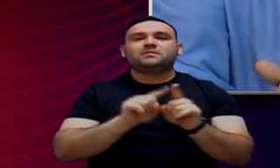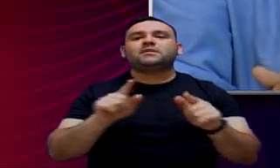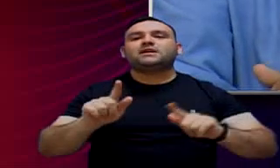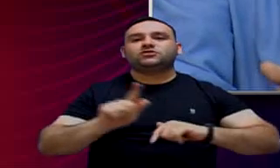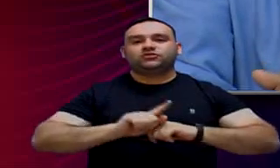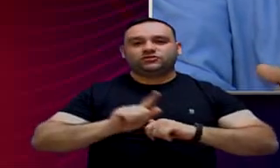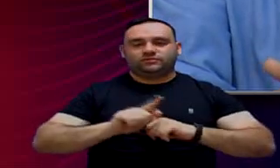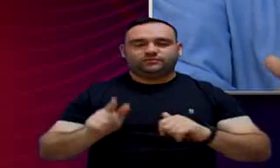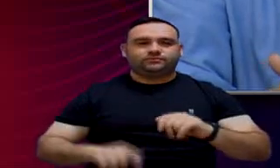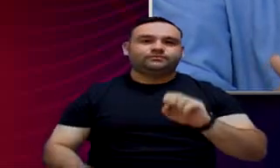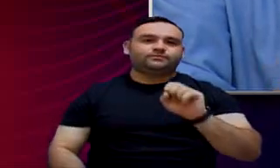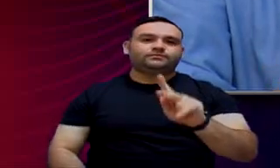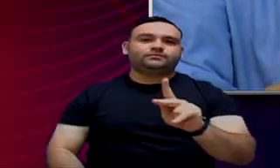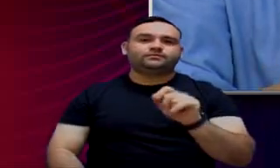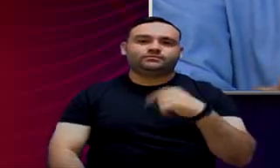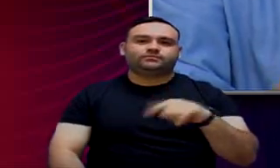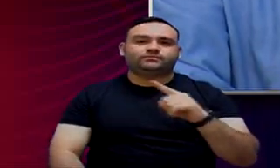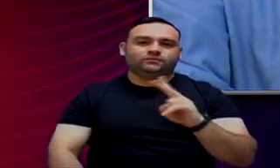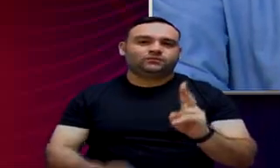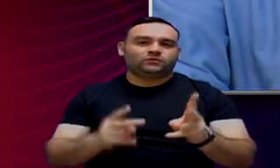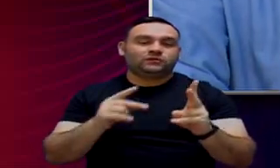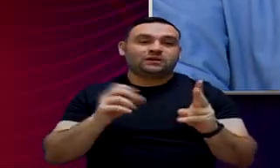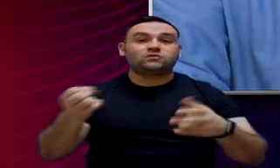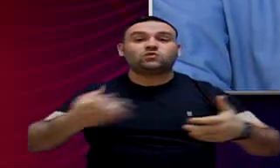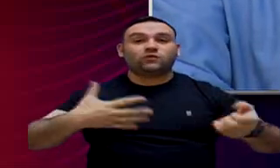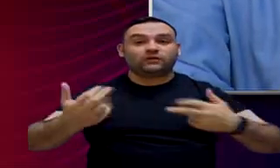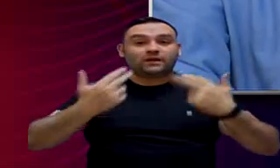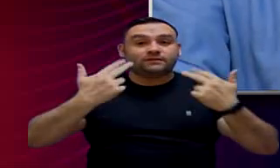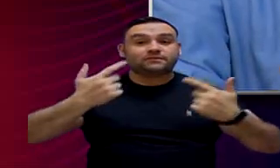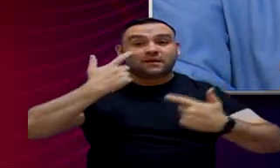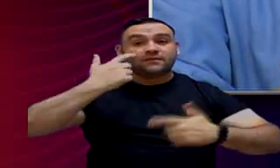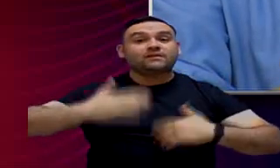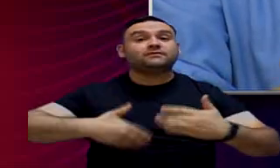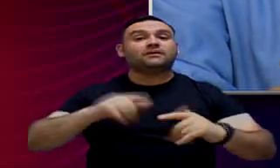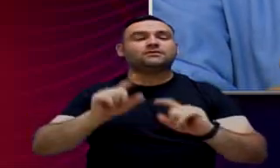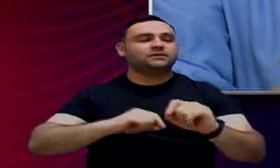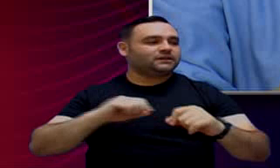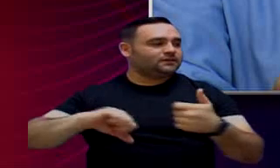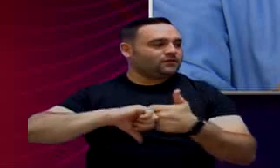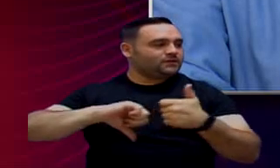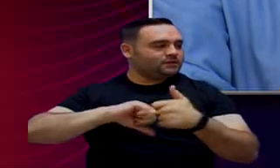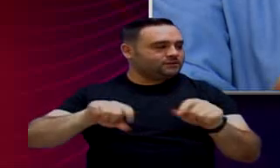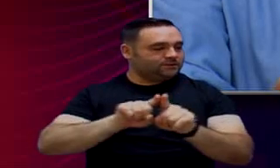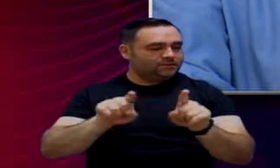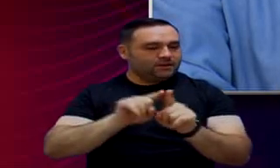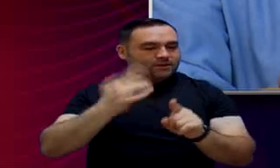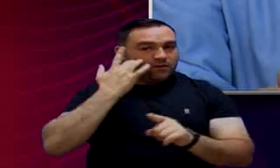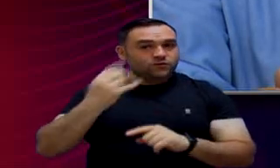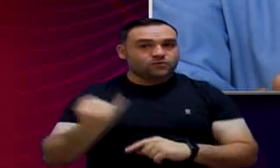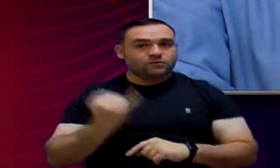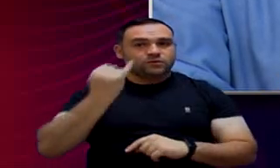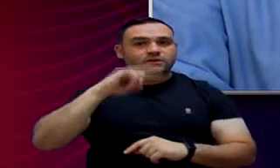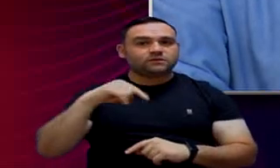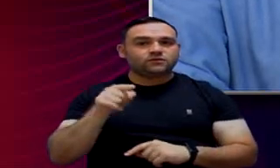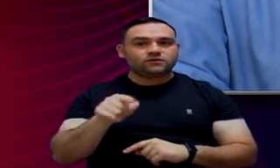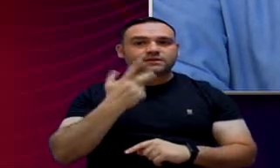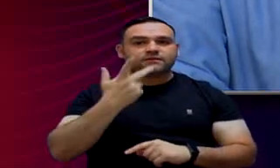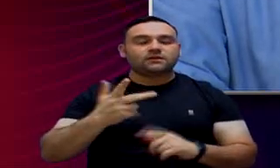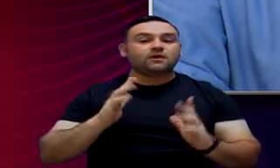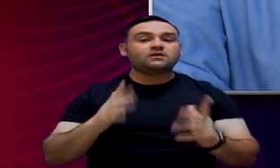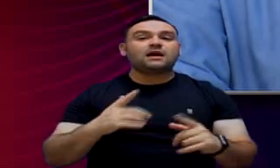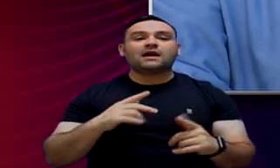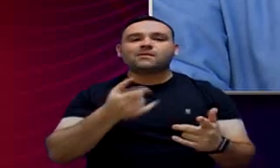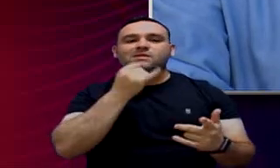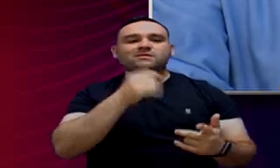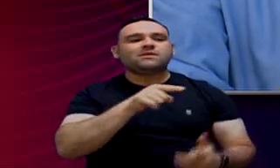função novidades aí vamos ver o que vai acontecer a qualidade acho que é importante a palavra que o senhor trouxe